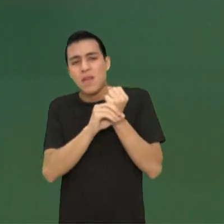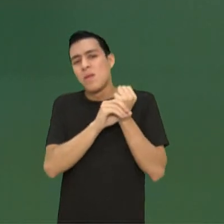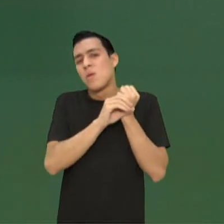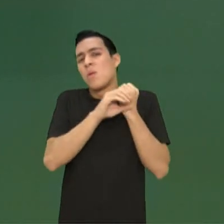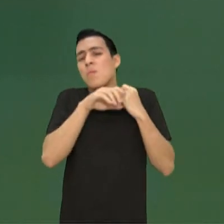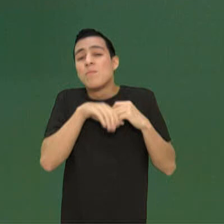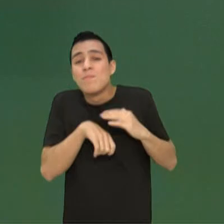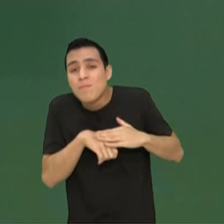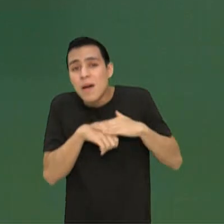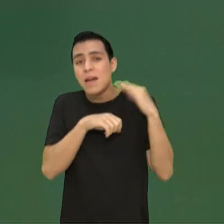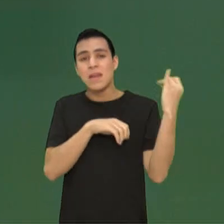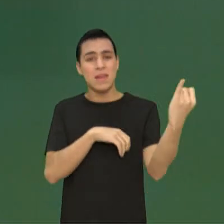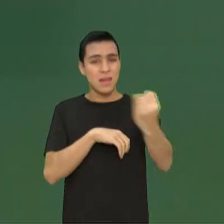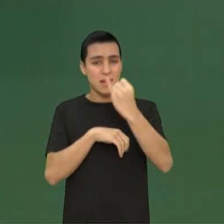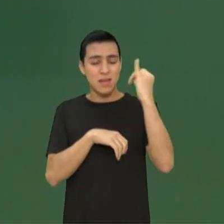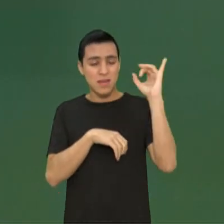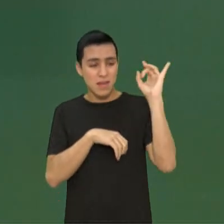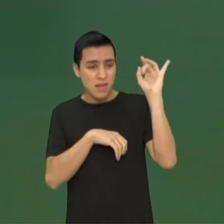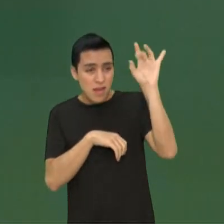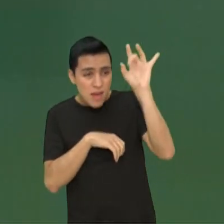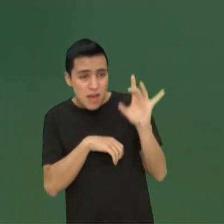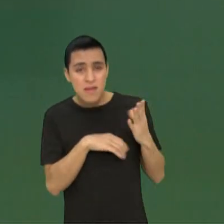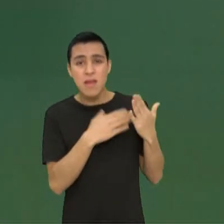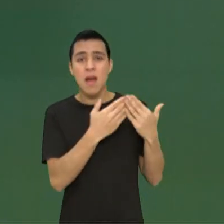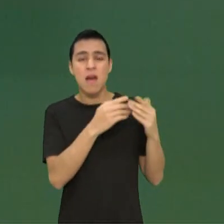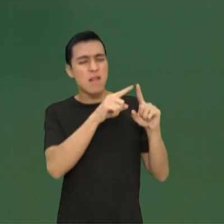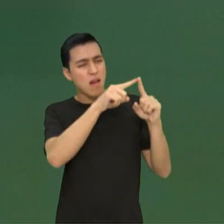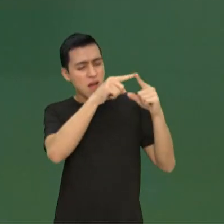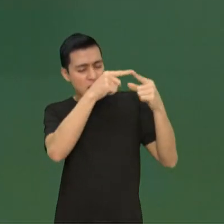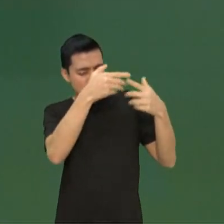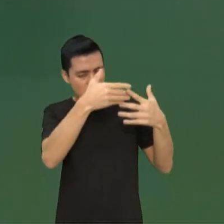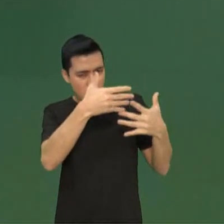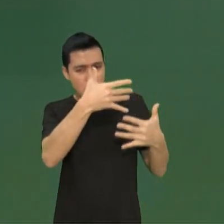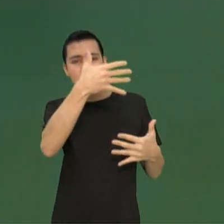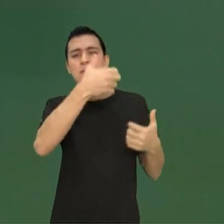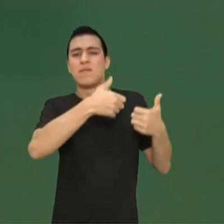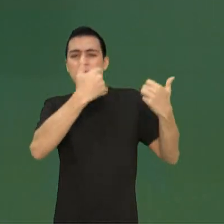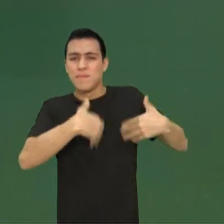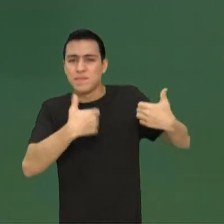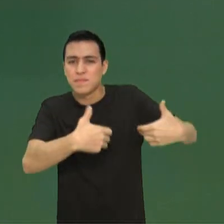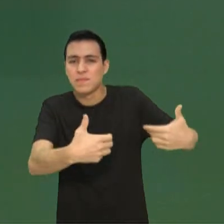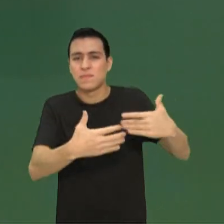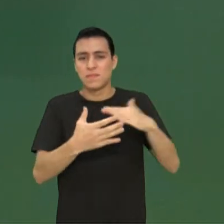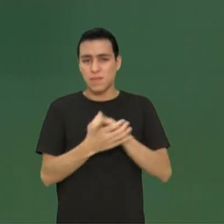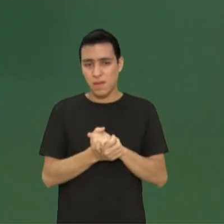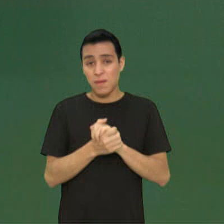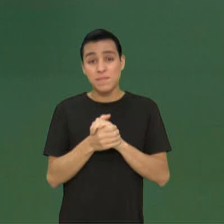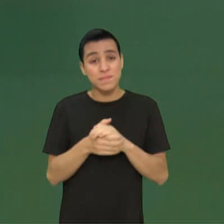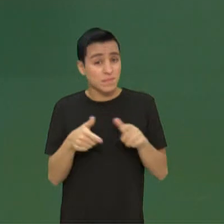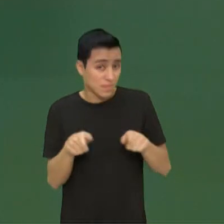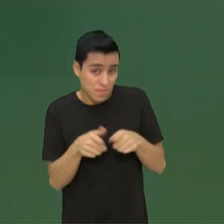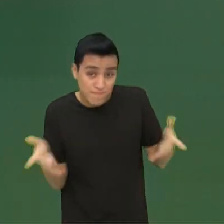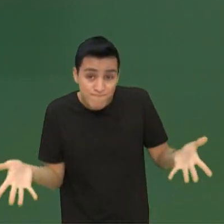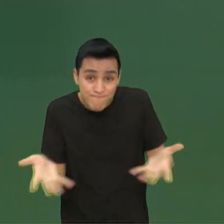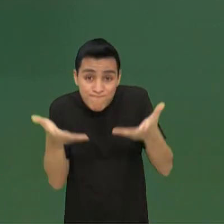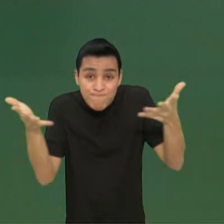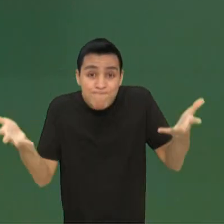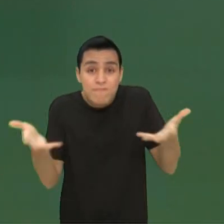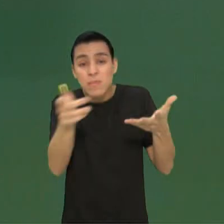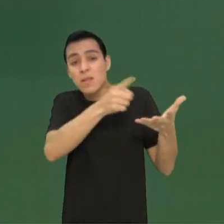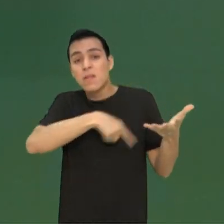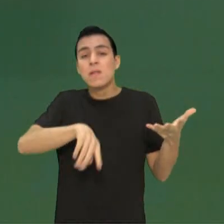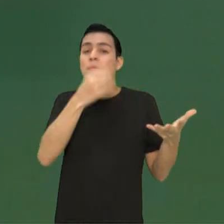mais relevantes de cada aula do trimestre. Aí das aulas do tema que eu falei. E incentivar vocês a